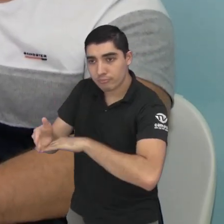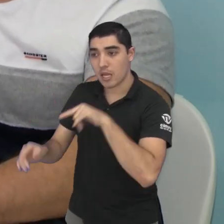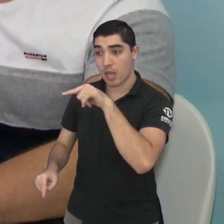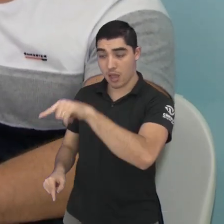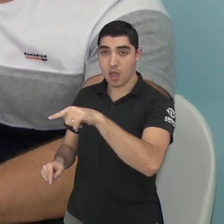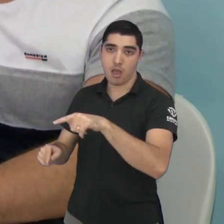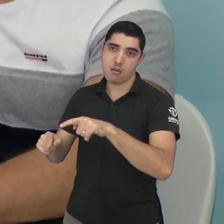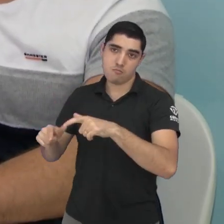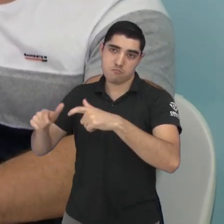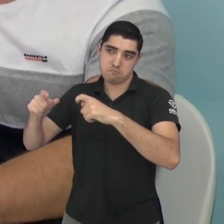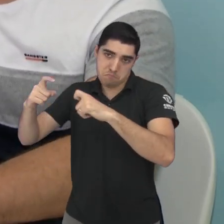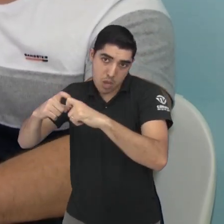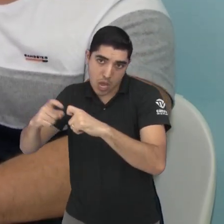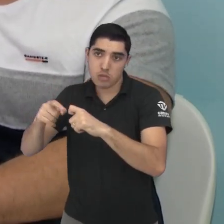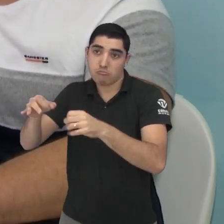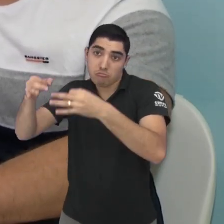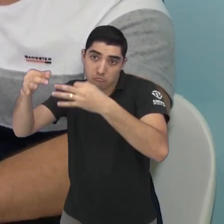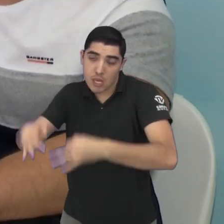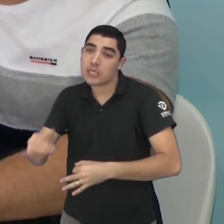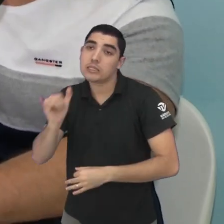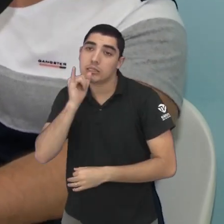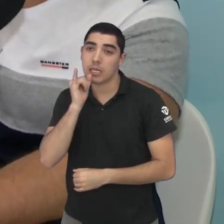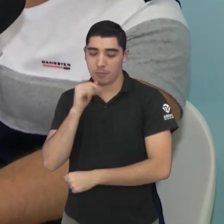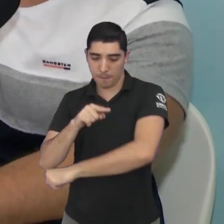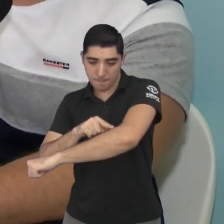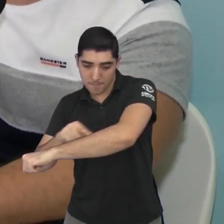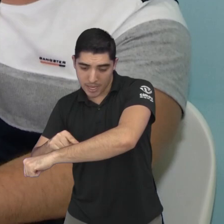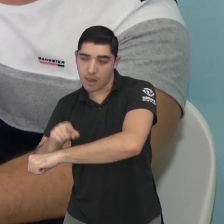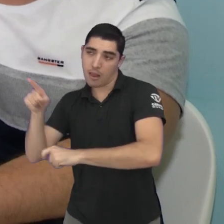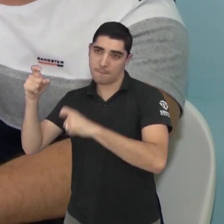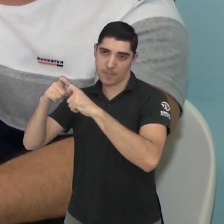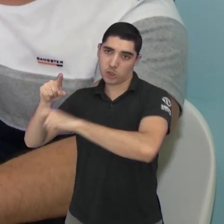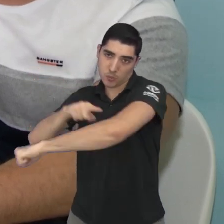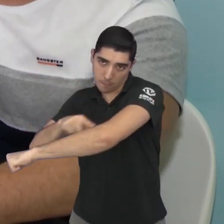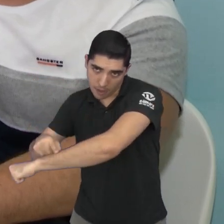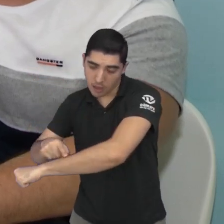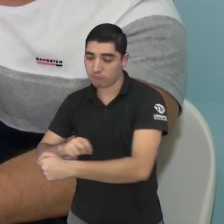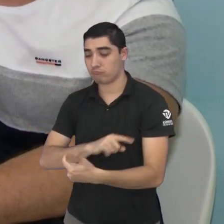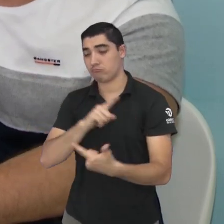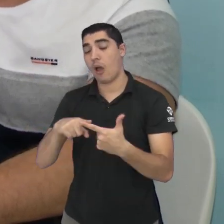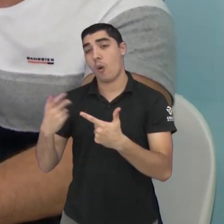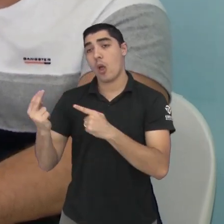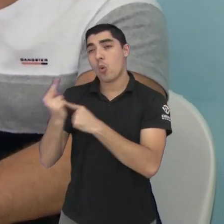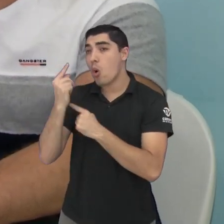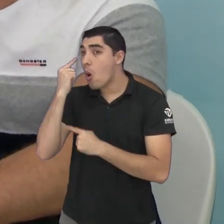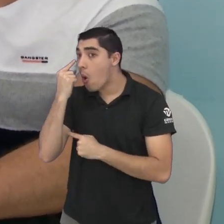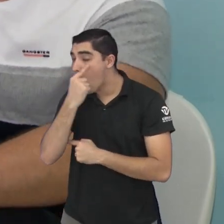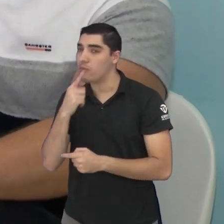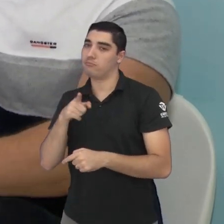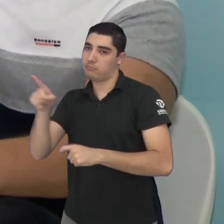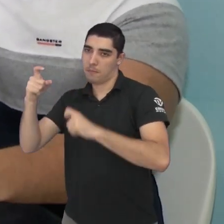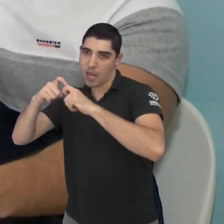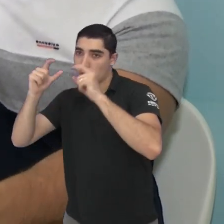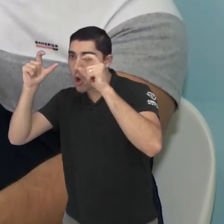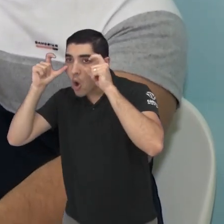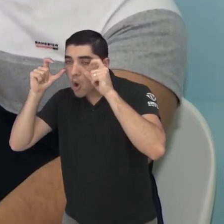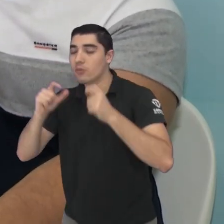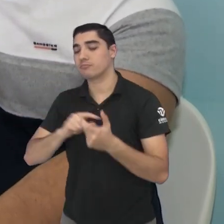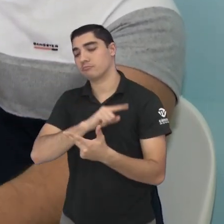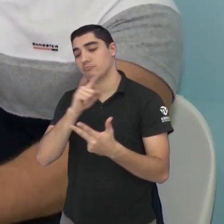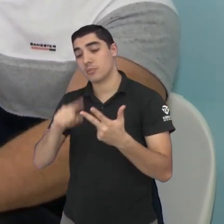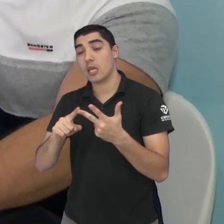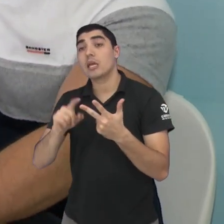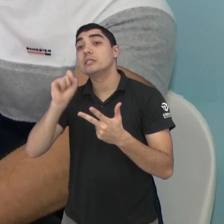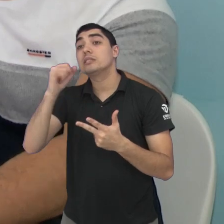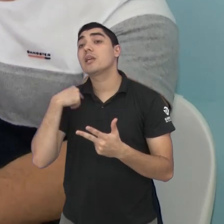especificamente naquela área, né? Então, se eu preciso de um cuidado com a pele, vou no dermatologista. Se eu preciso de um cuidado com os olhos, vou no oftalmo. E se eu preciso de um